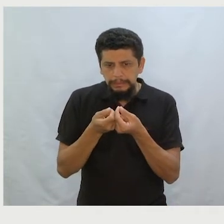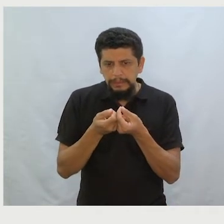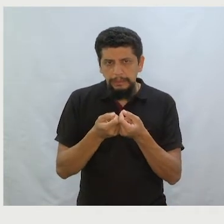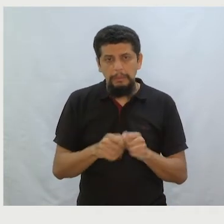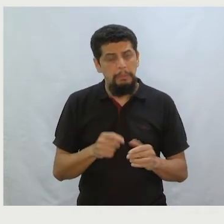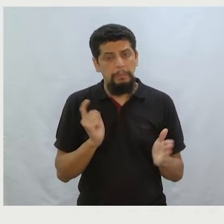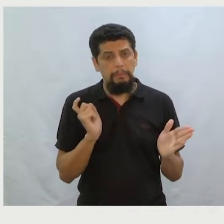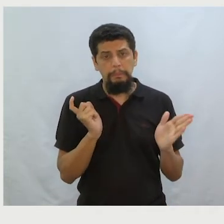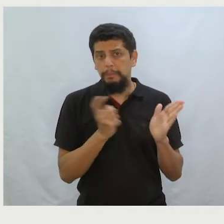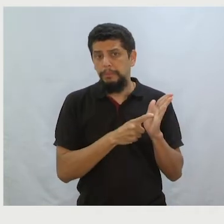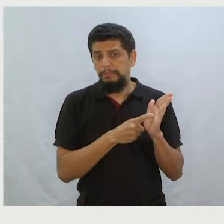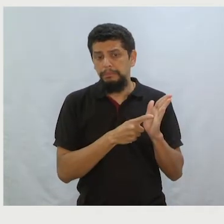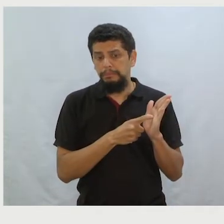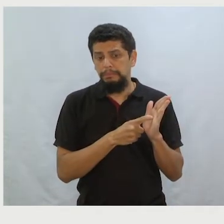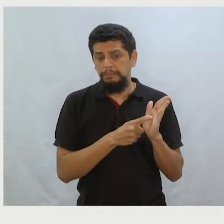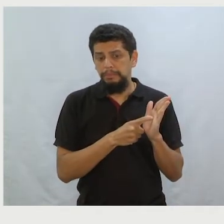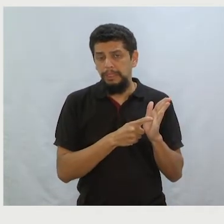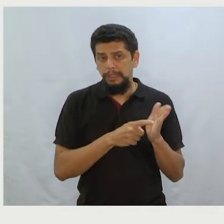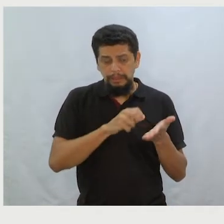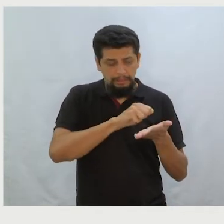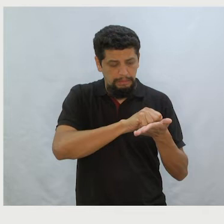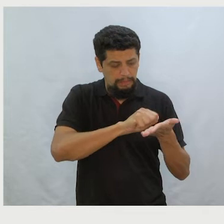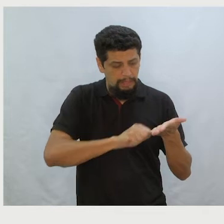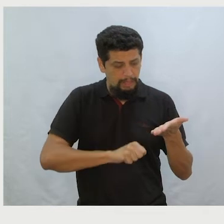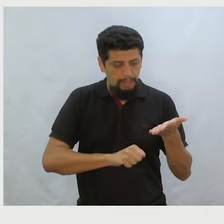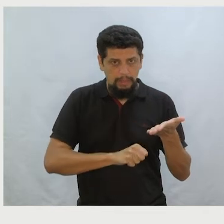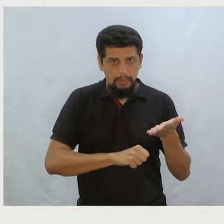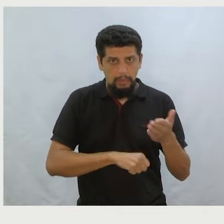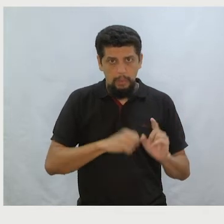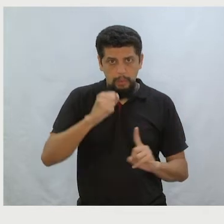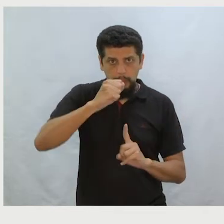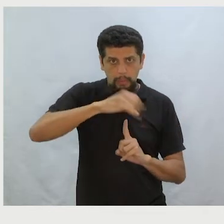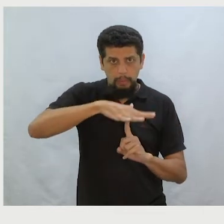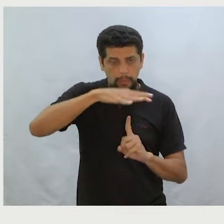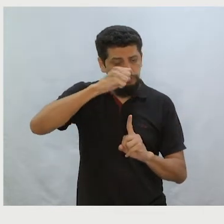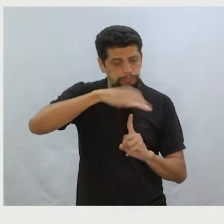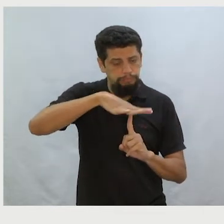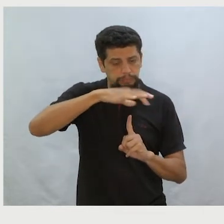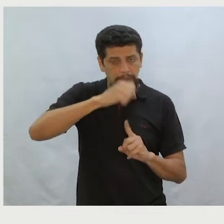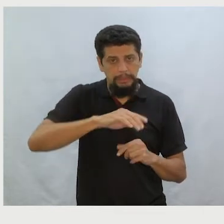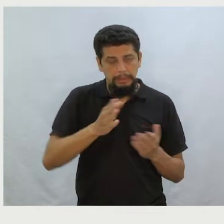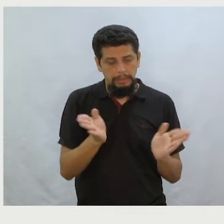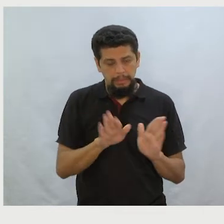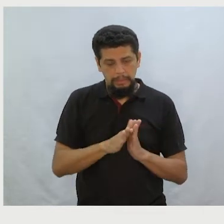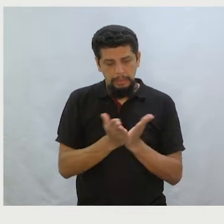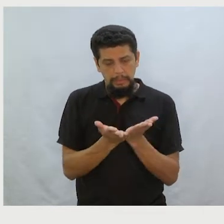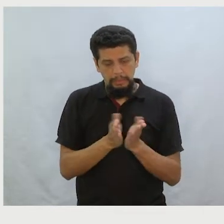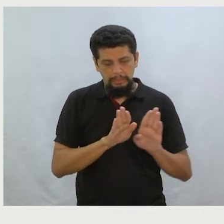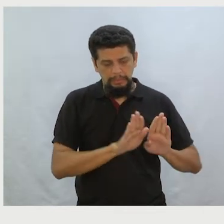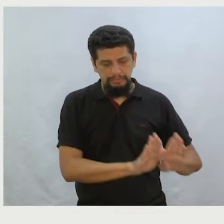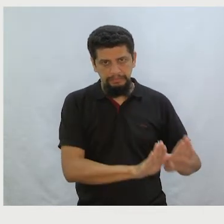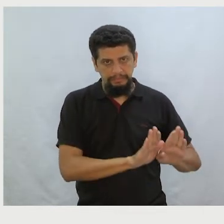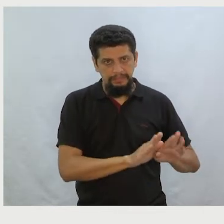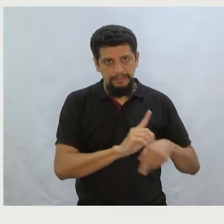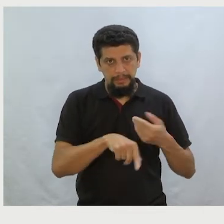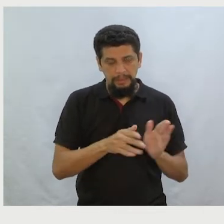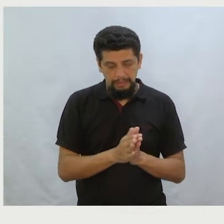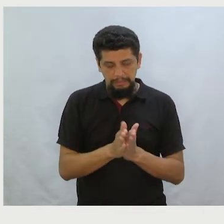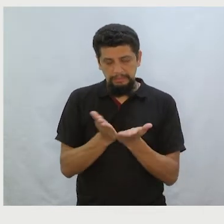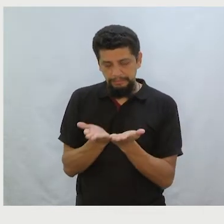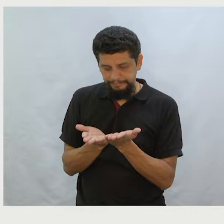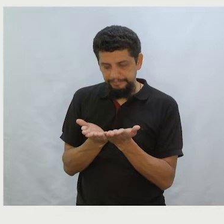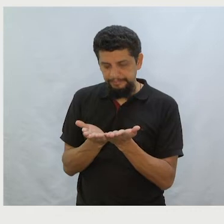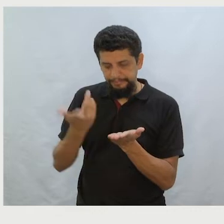é Pronto acabei a lição e o sinal nem nem tinha tocado ainda fechei o meu caderno depois eu